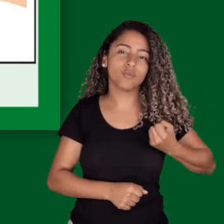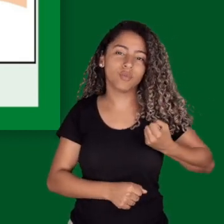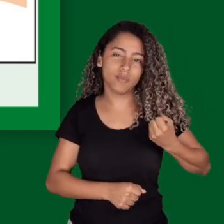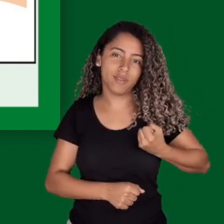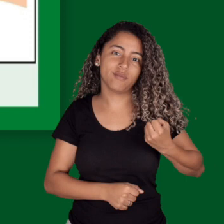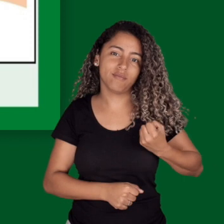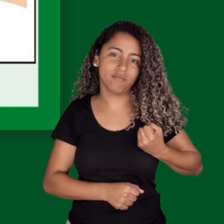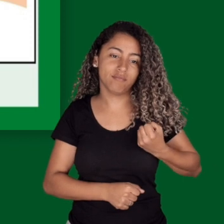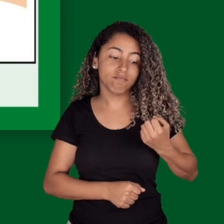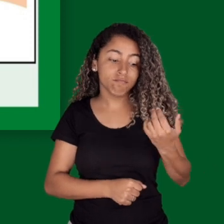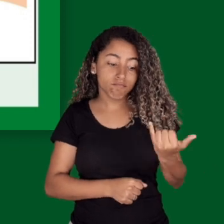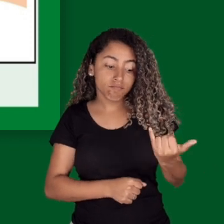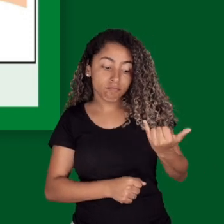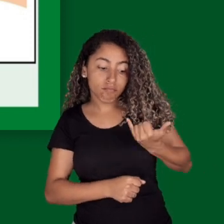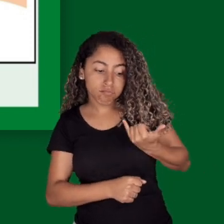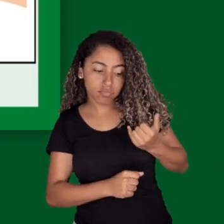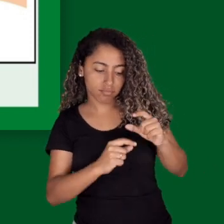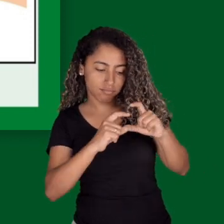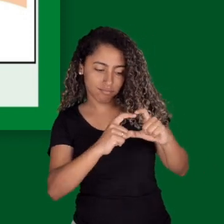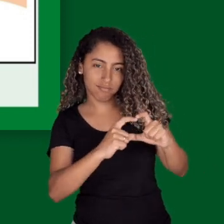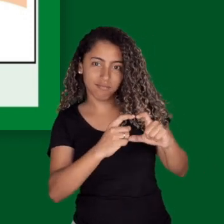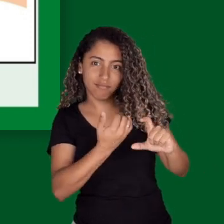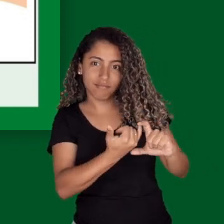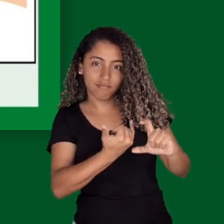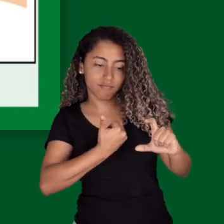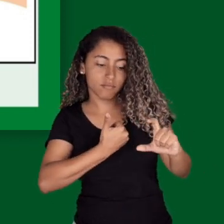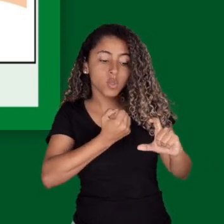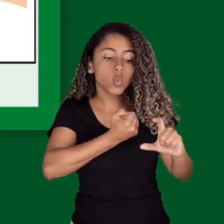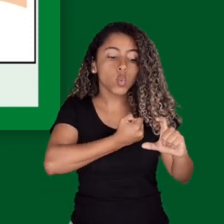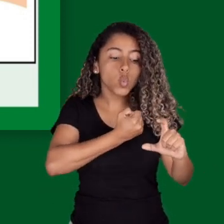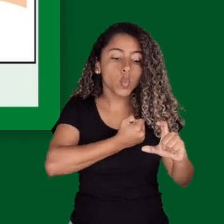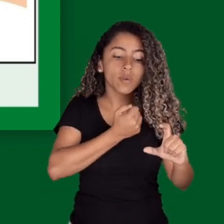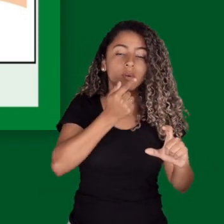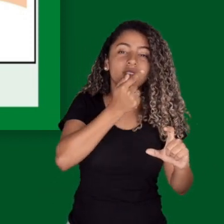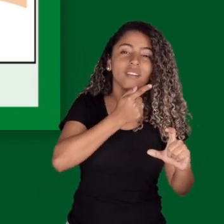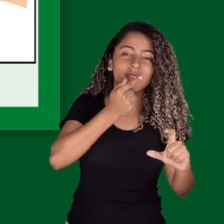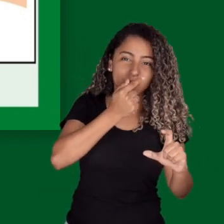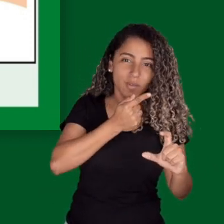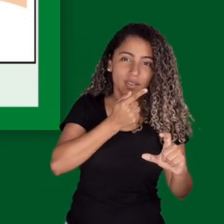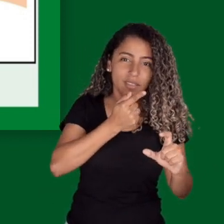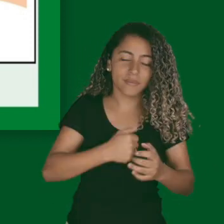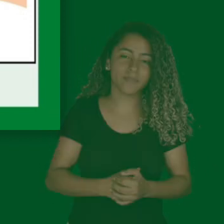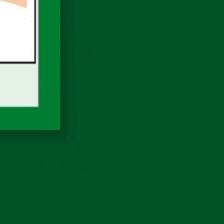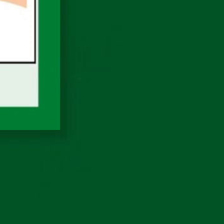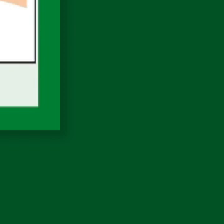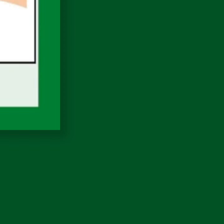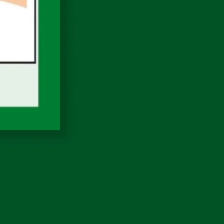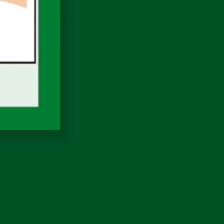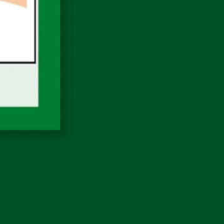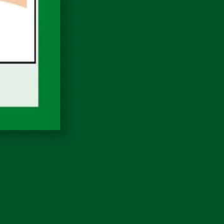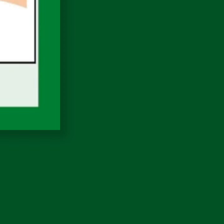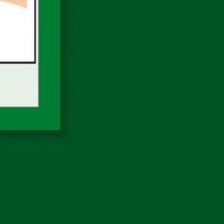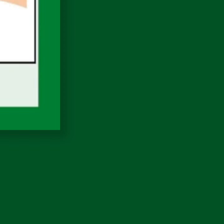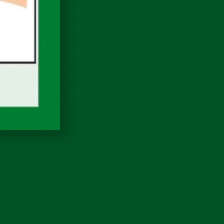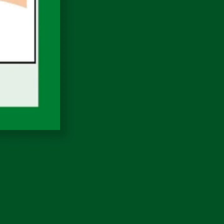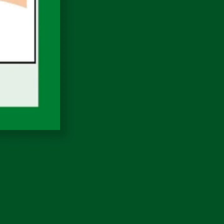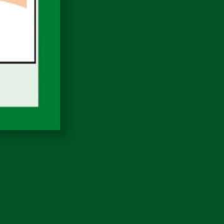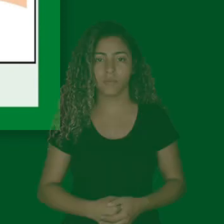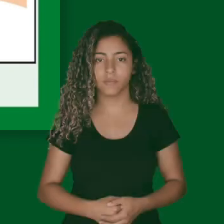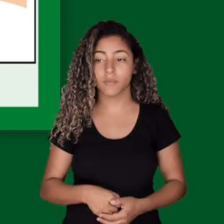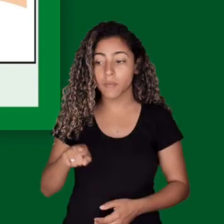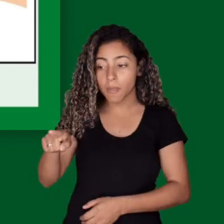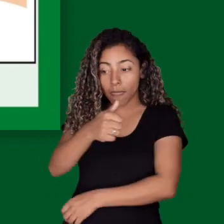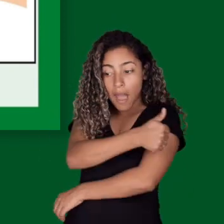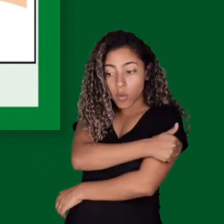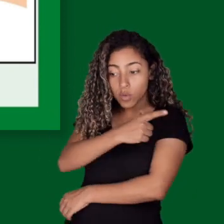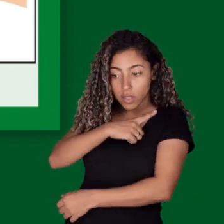açúcar. Ele vai fornecer um dado numérico desse valor, deve fazer parte da rotina do aluno